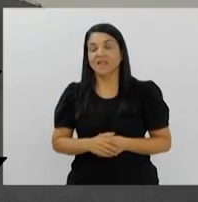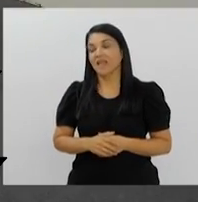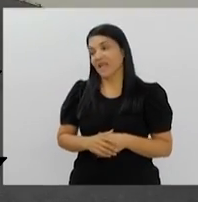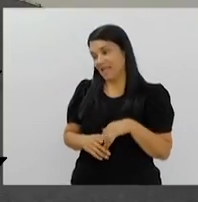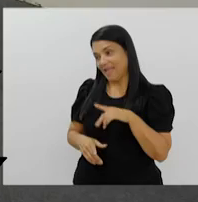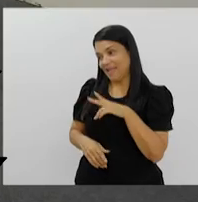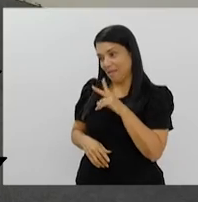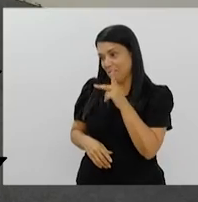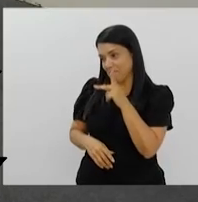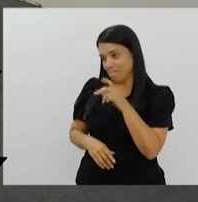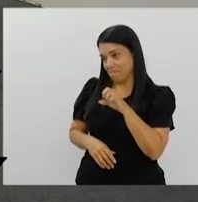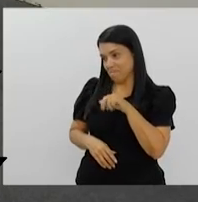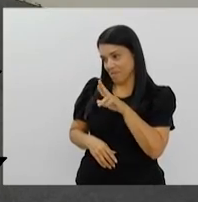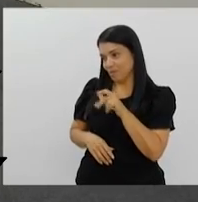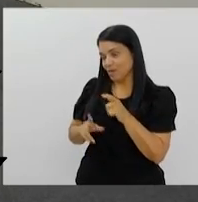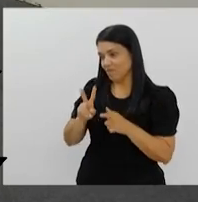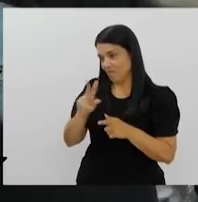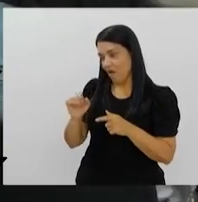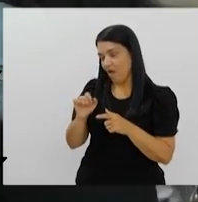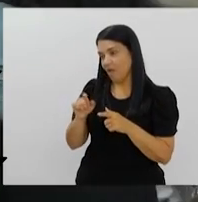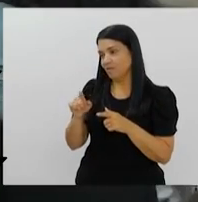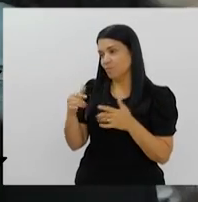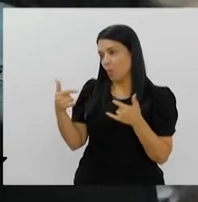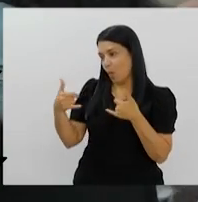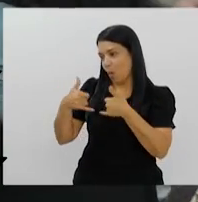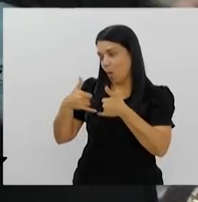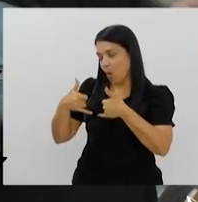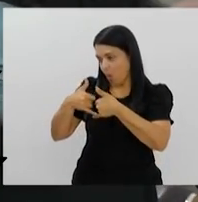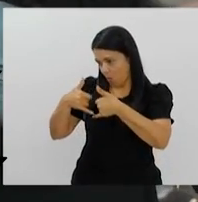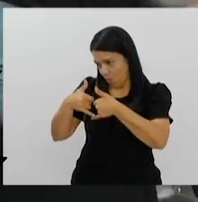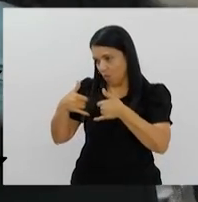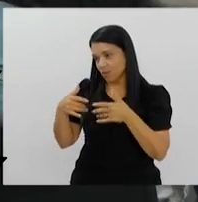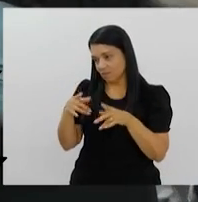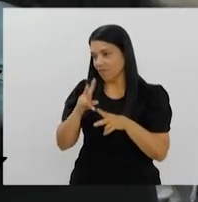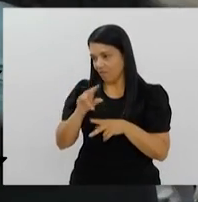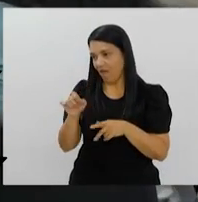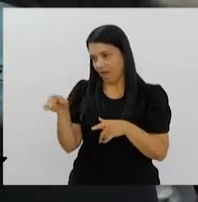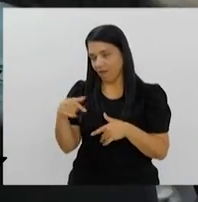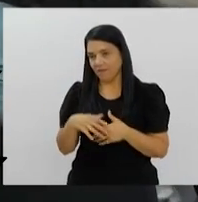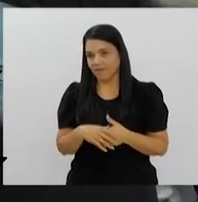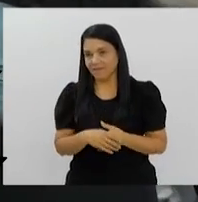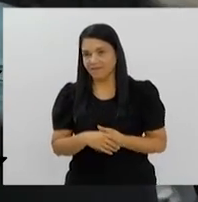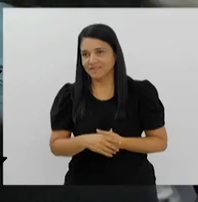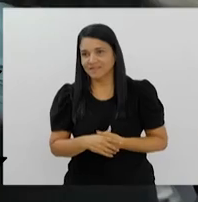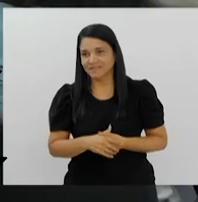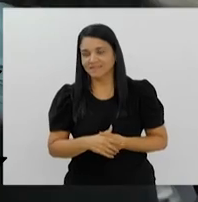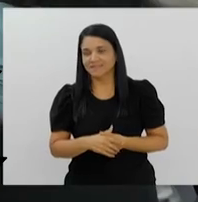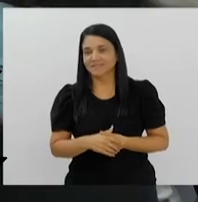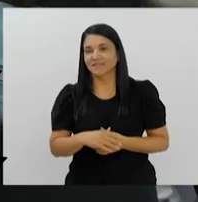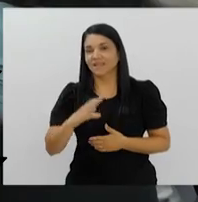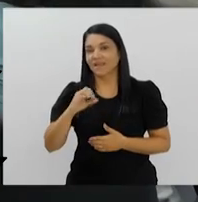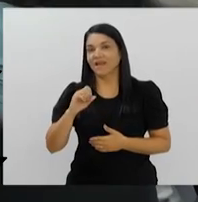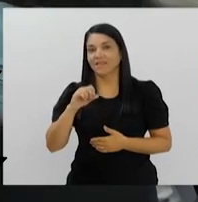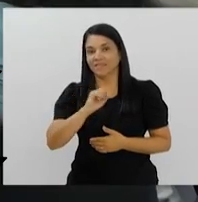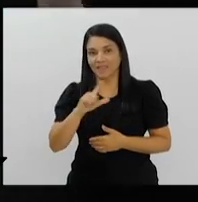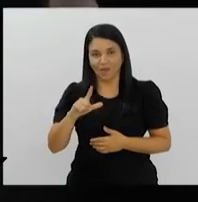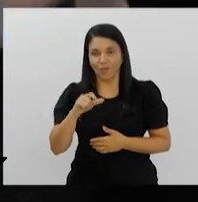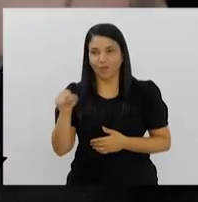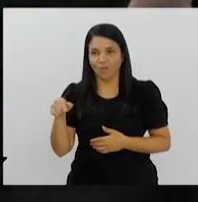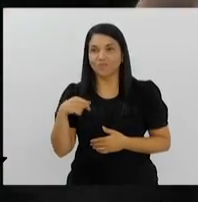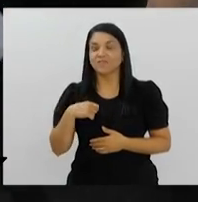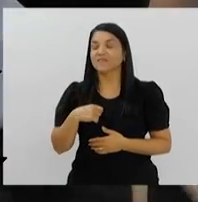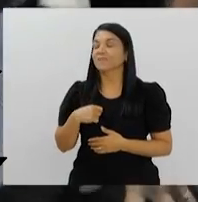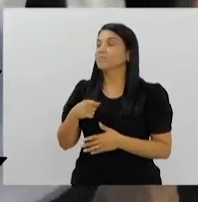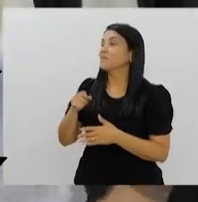canal e veja Pedro o que você perguntou eu já tinha eu já perguntei ele também não respondeu quero vou reforçar sua pergunta